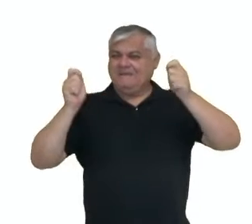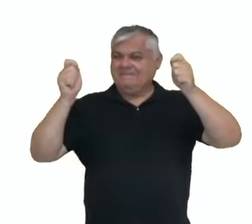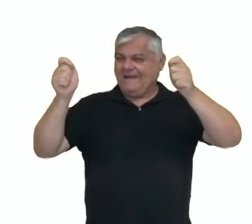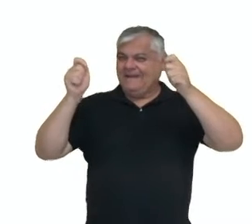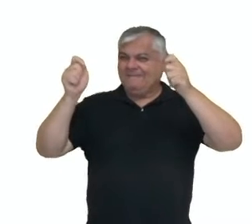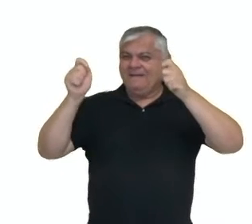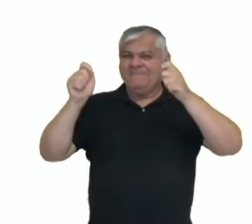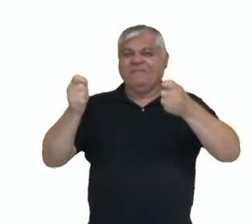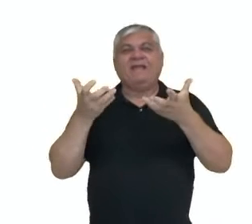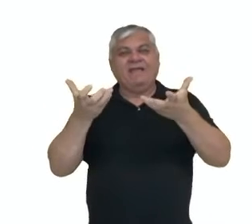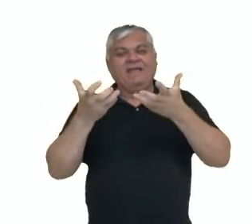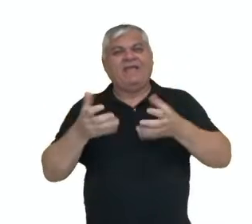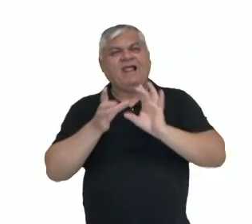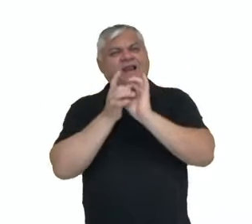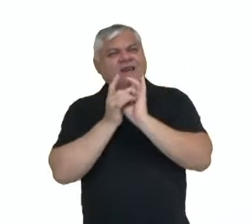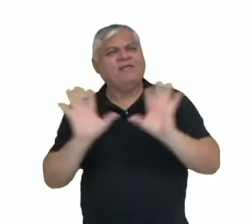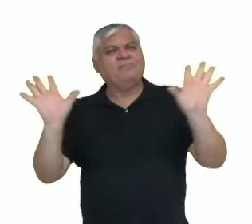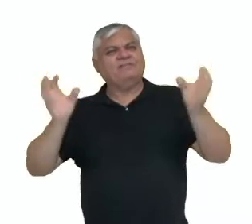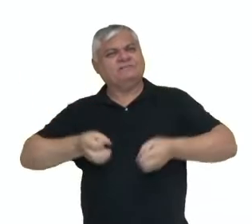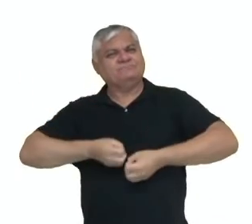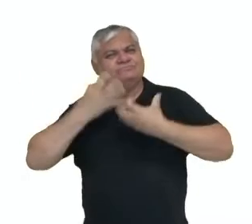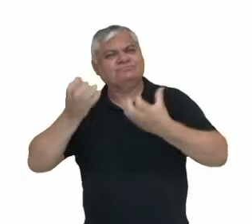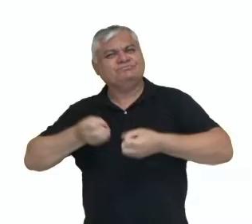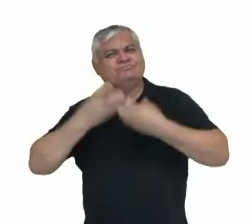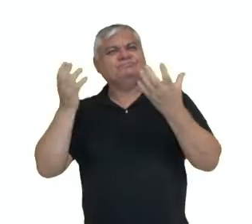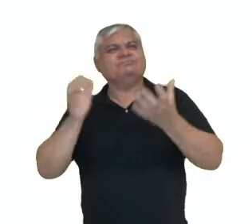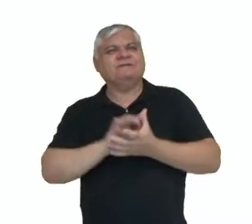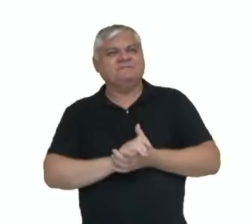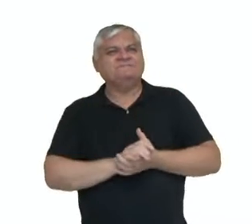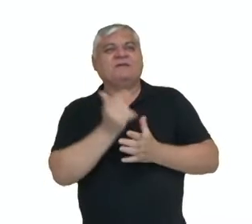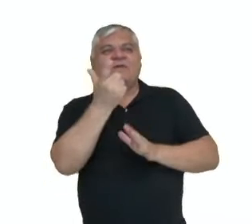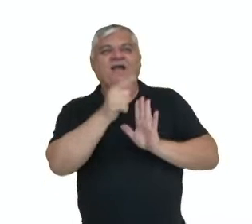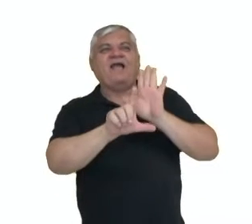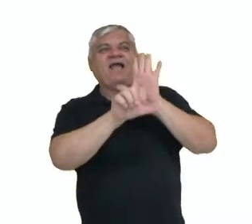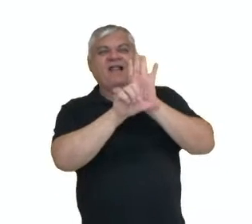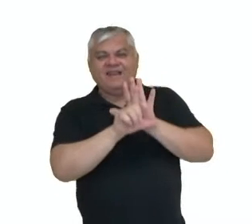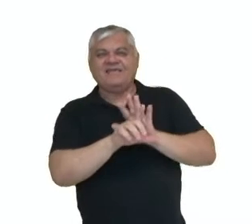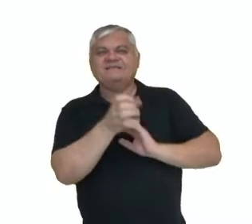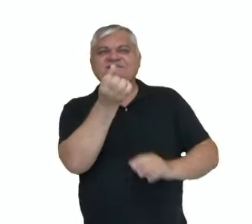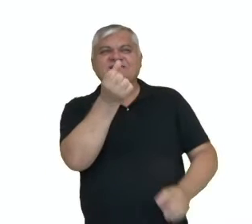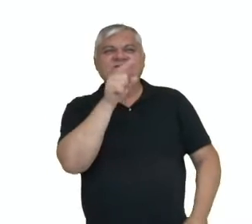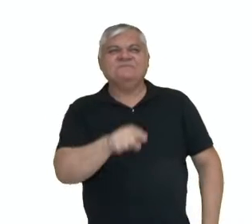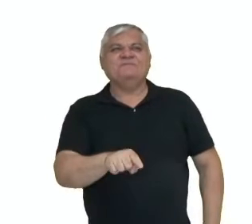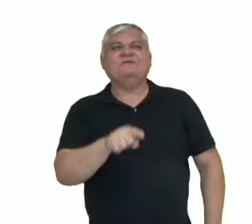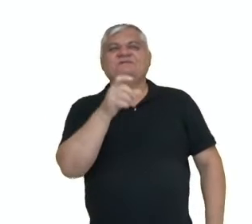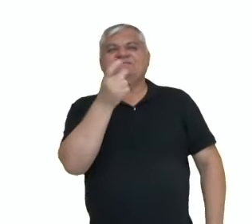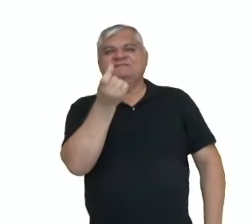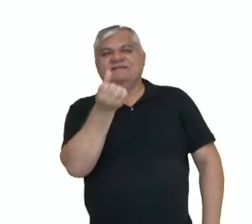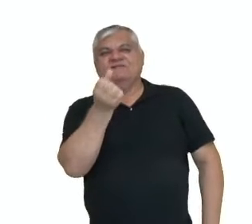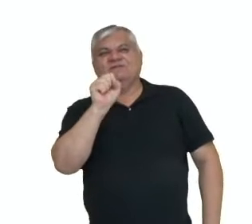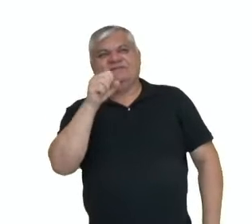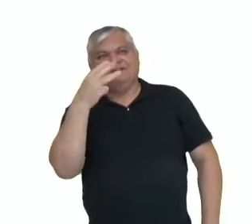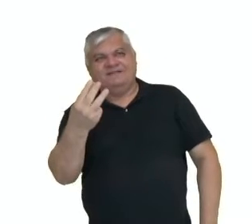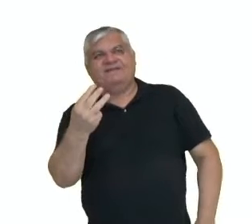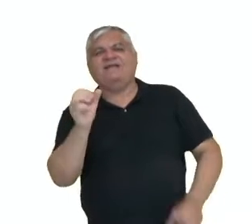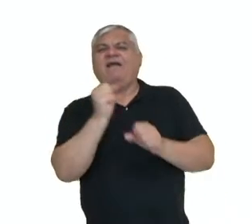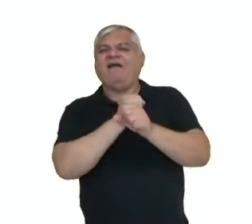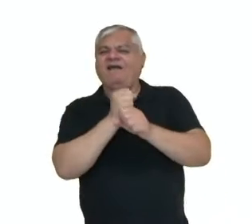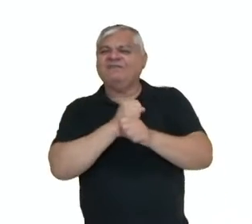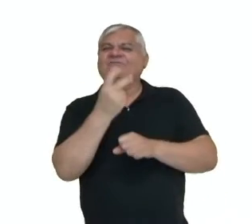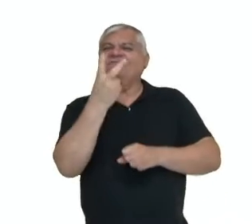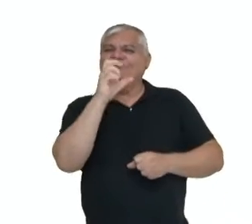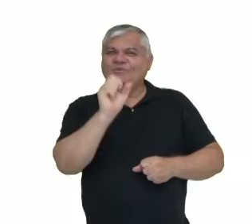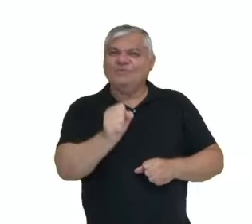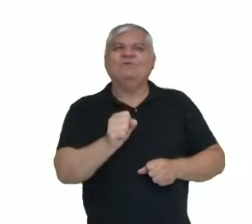grande parte aí da sociedade civil. A lei da anistia foi sancionada no dia 28 de 8 de 1979.